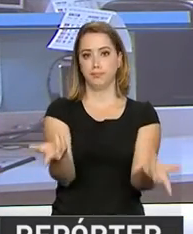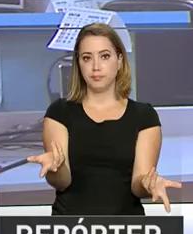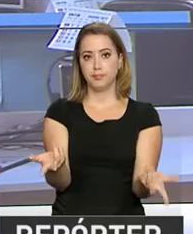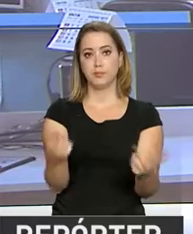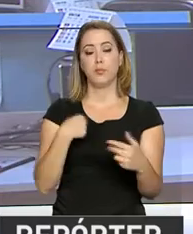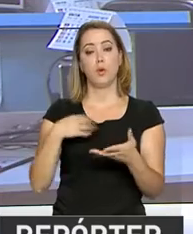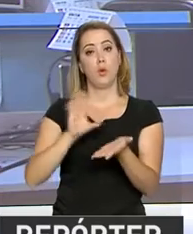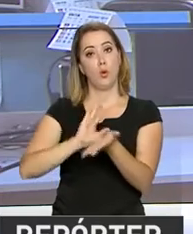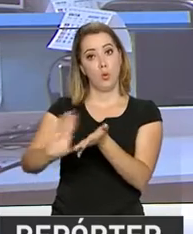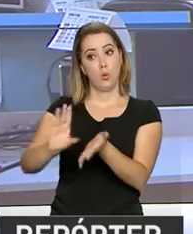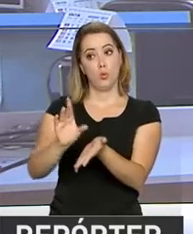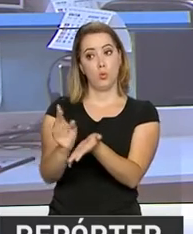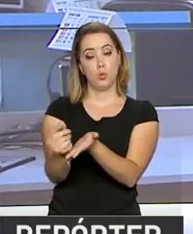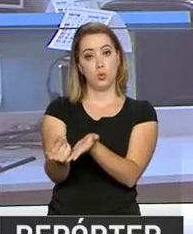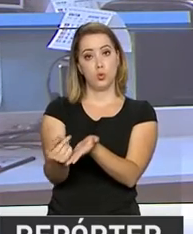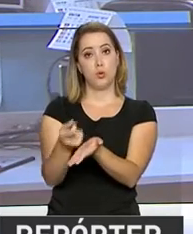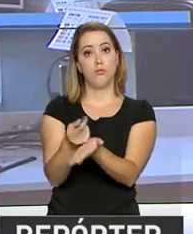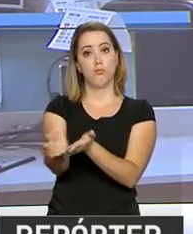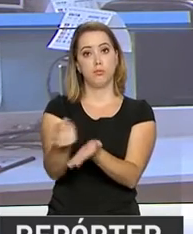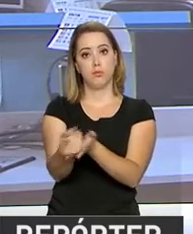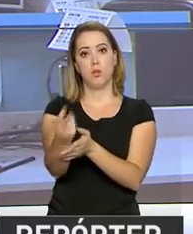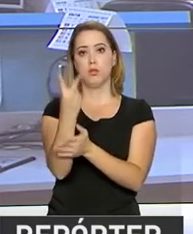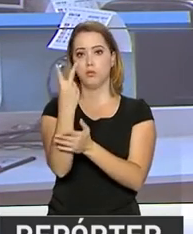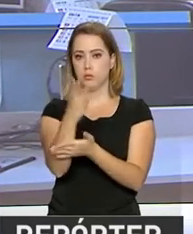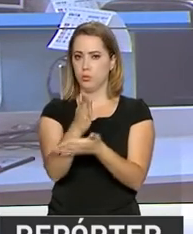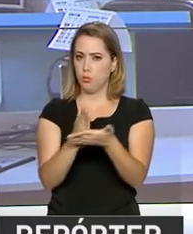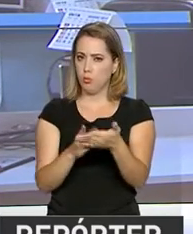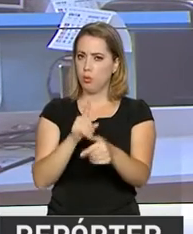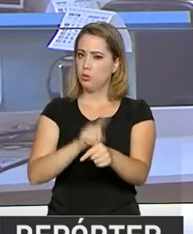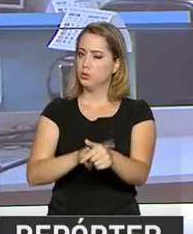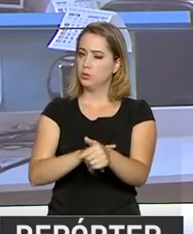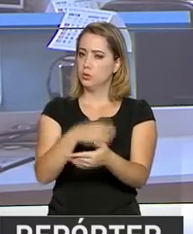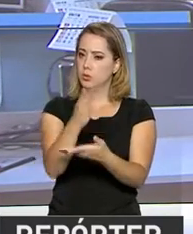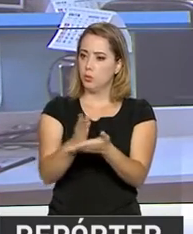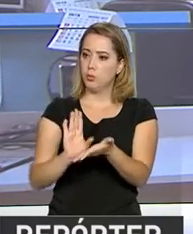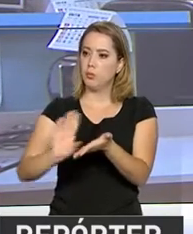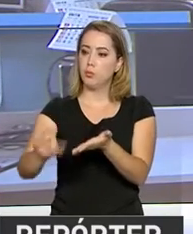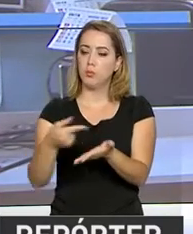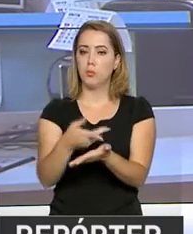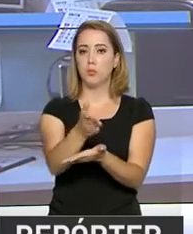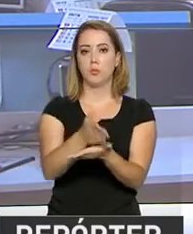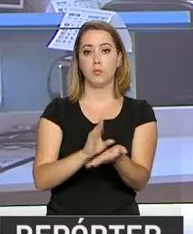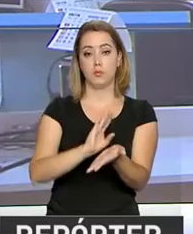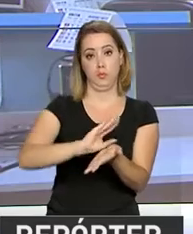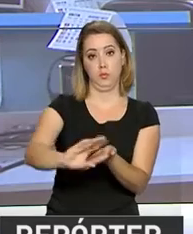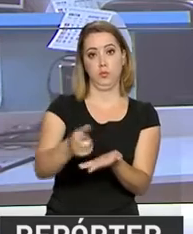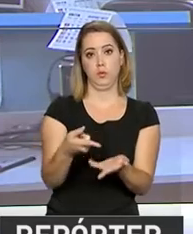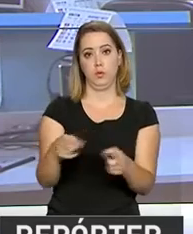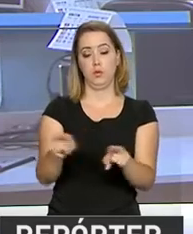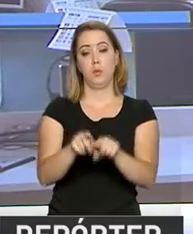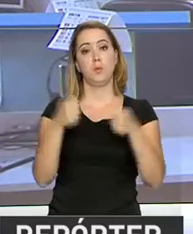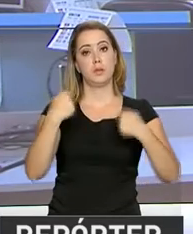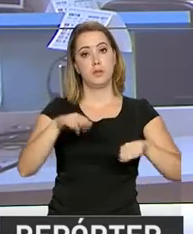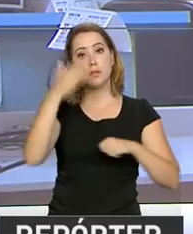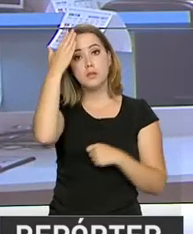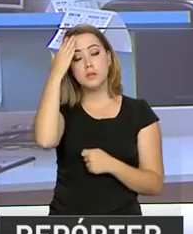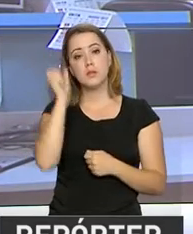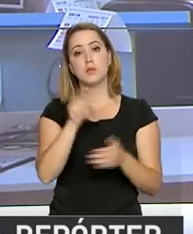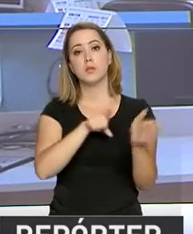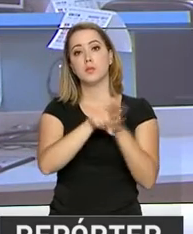ser liberados aos municípios em duas etapas e estão condicionados à realização do